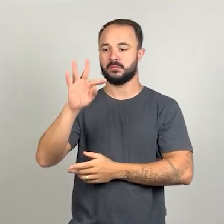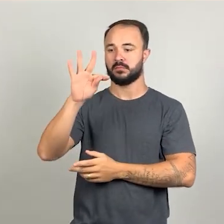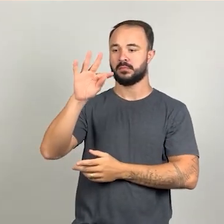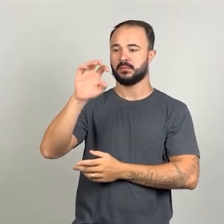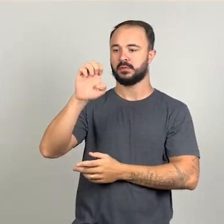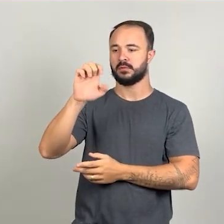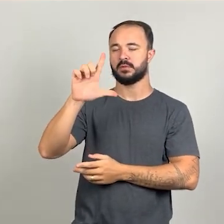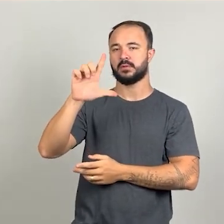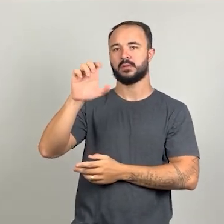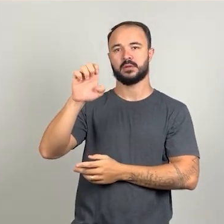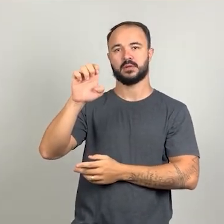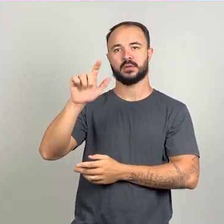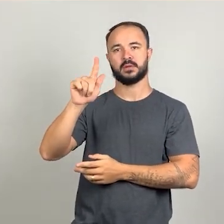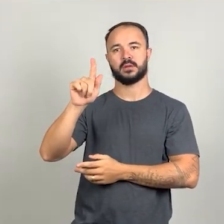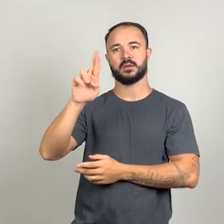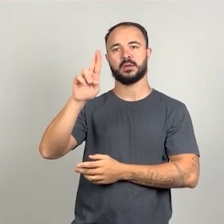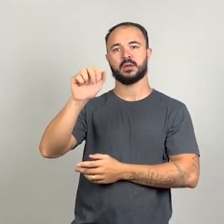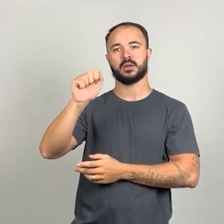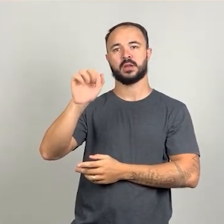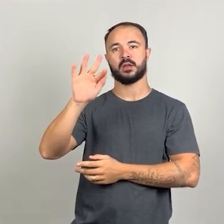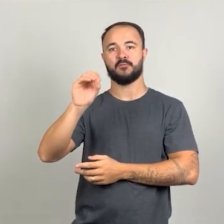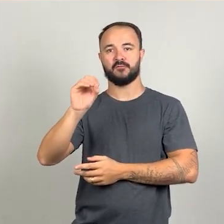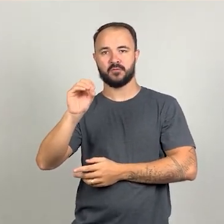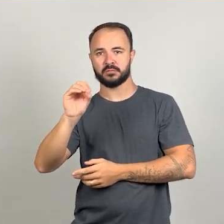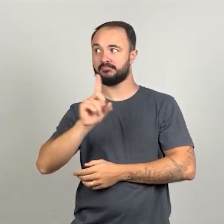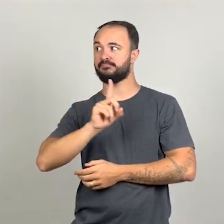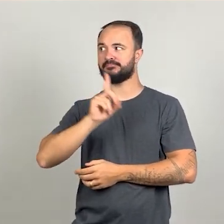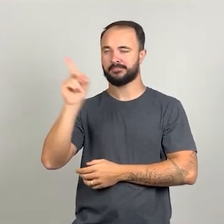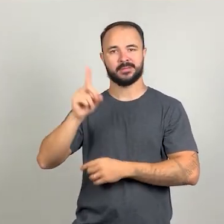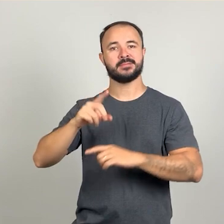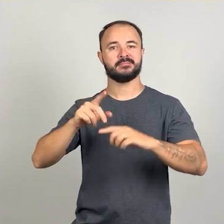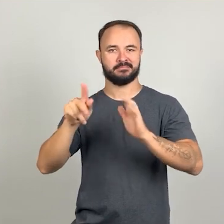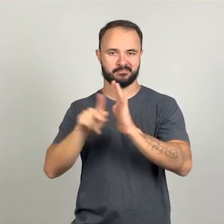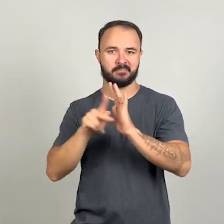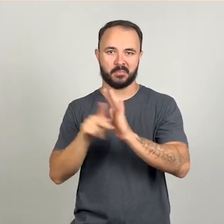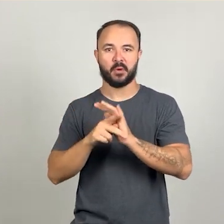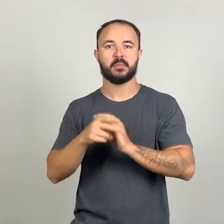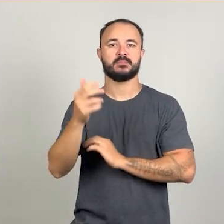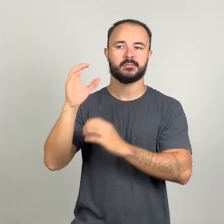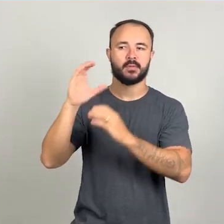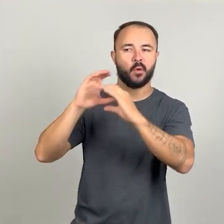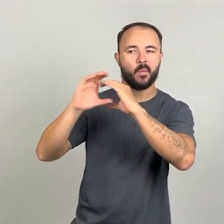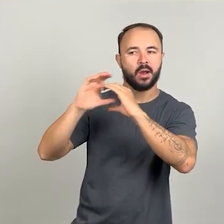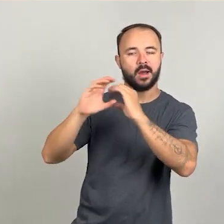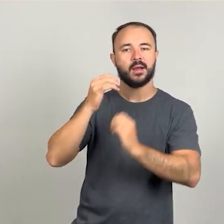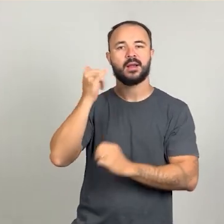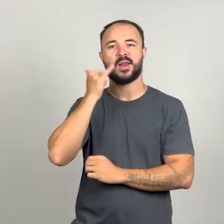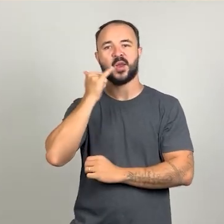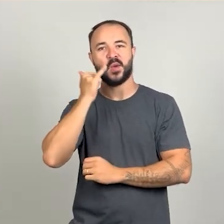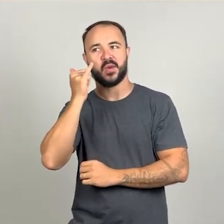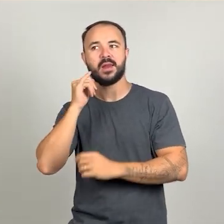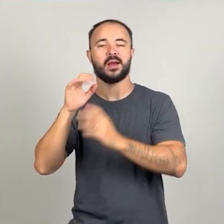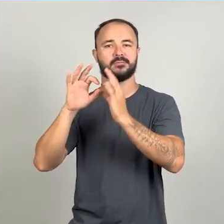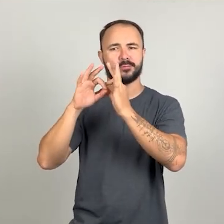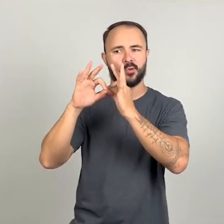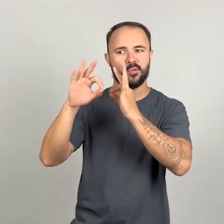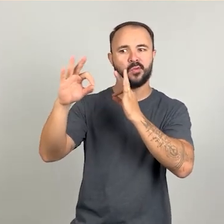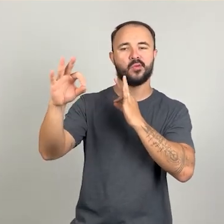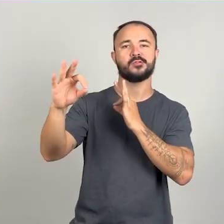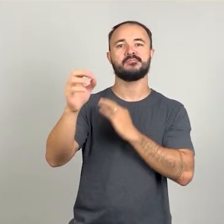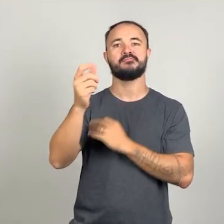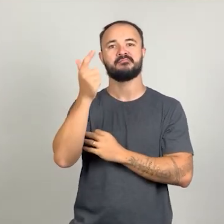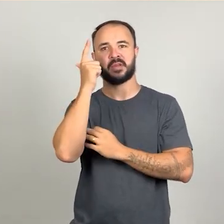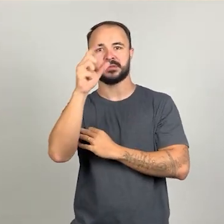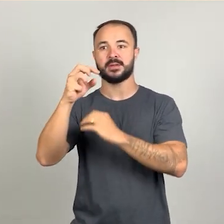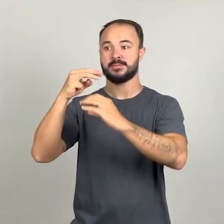tinha visto, mas ele é esse equipamento aqui que está na imagem, tá? E o telégrafo era um aparelho que conseguia